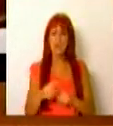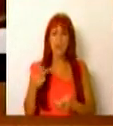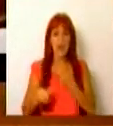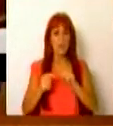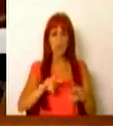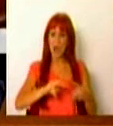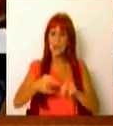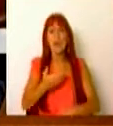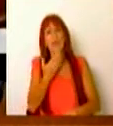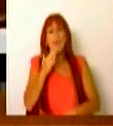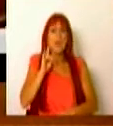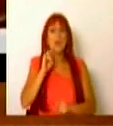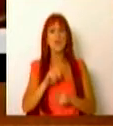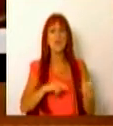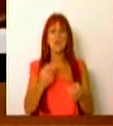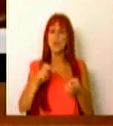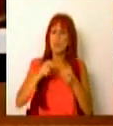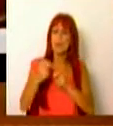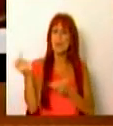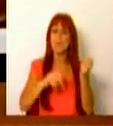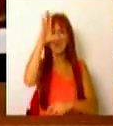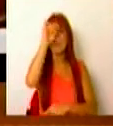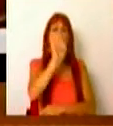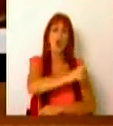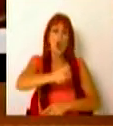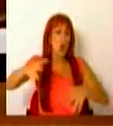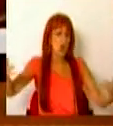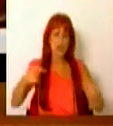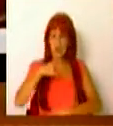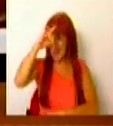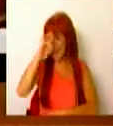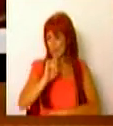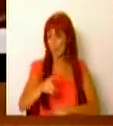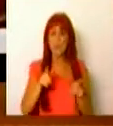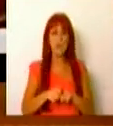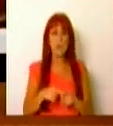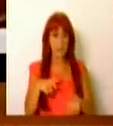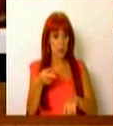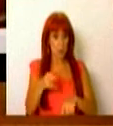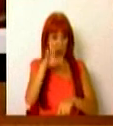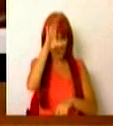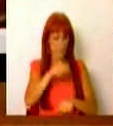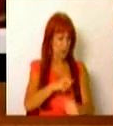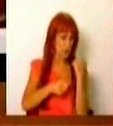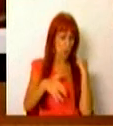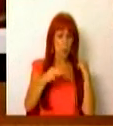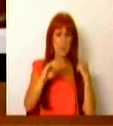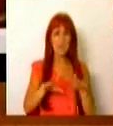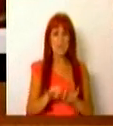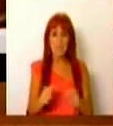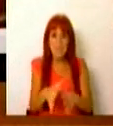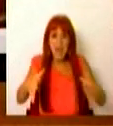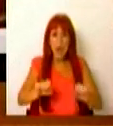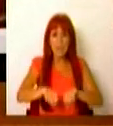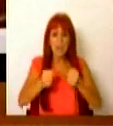alteradas ao sabor das vicissitudes governativas. Lembramos que na legislatura anterior, o PS, enquanto maior partido